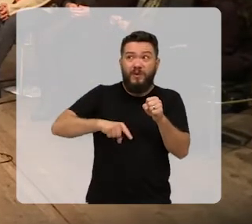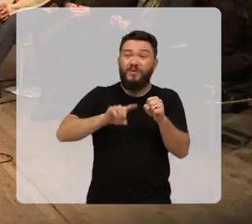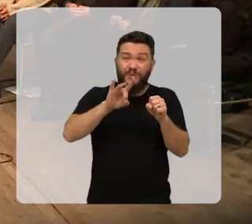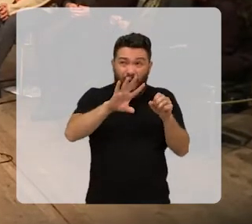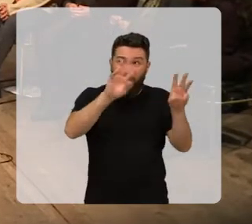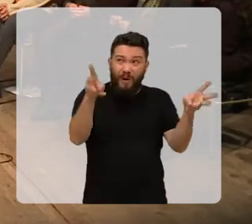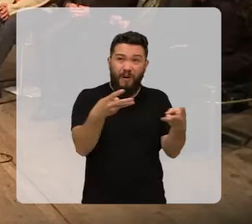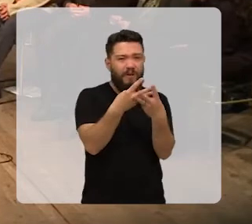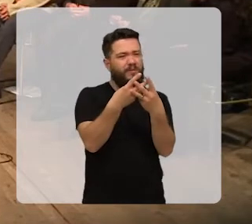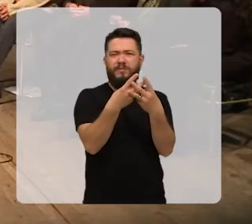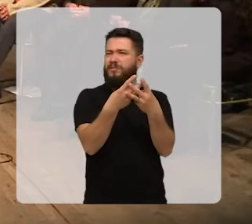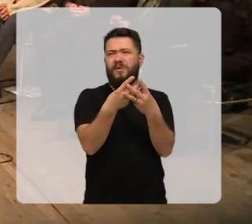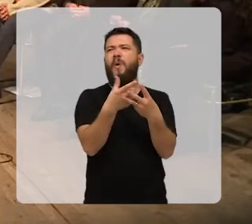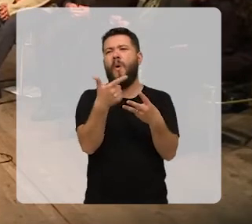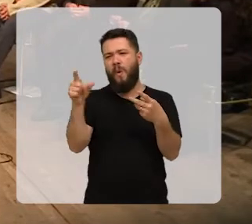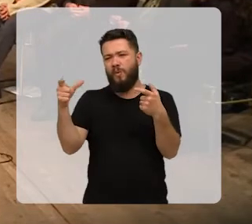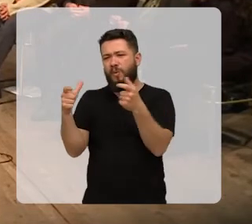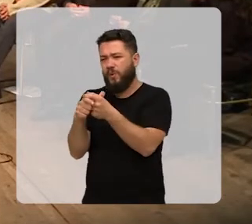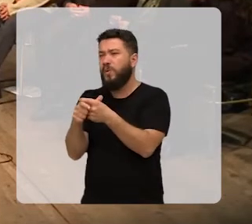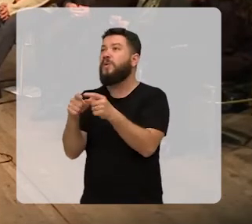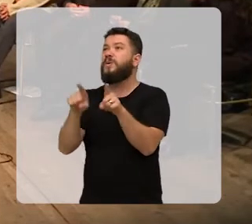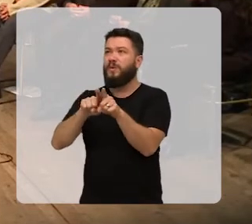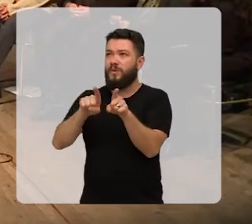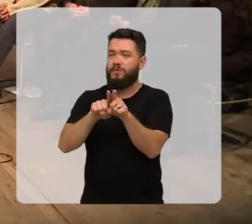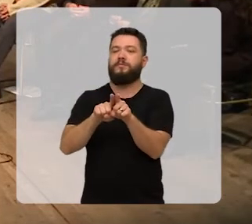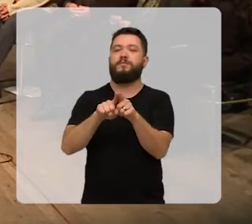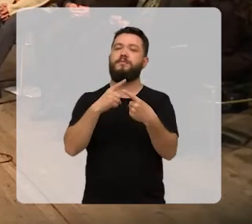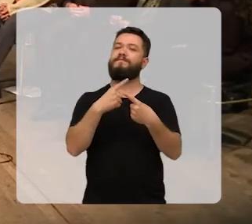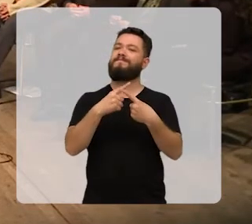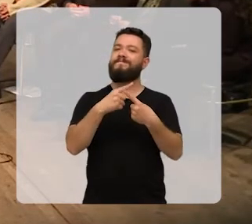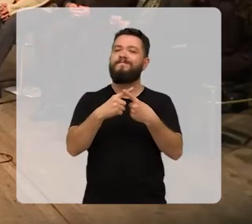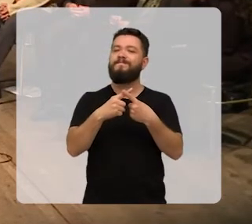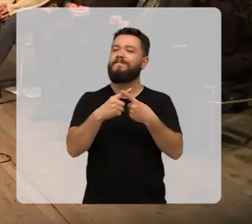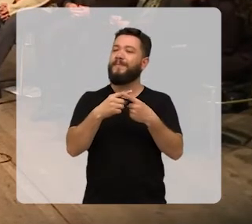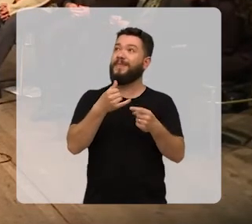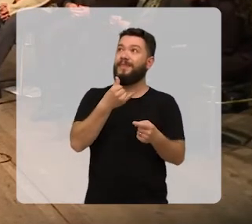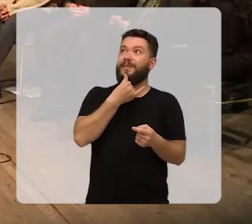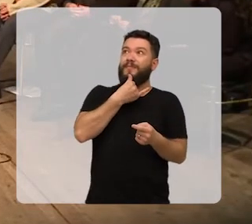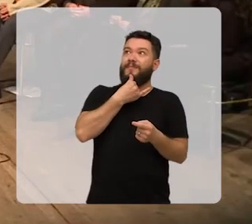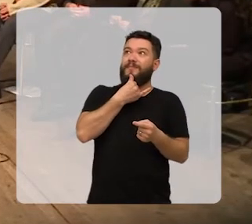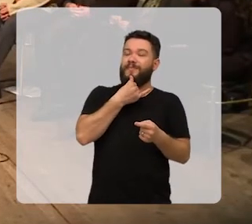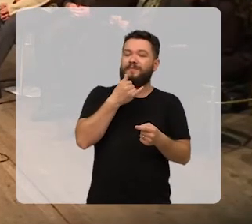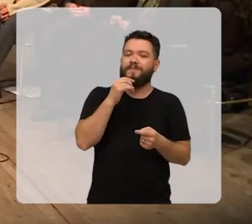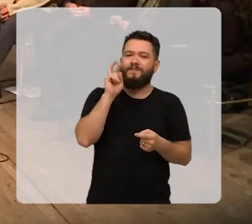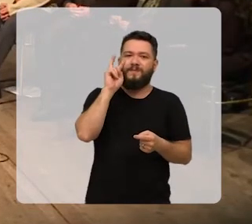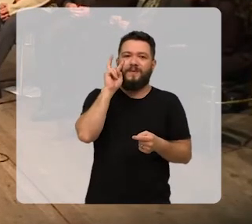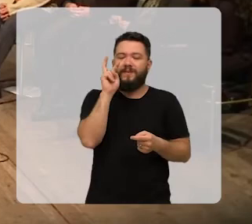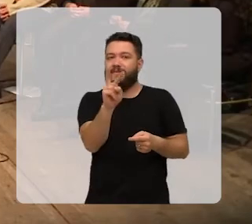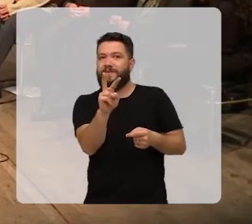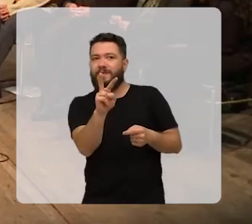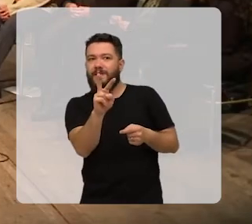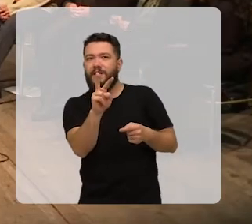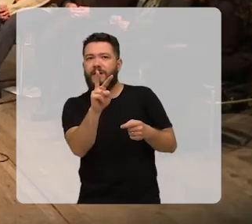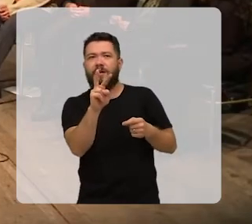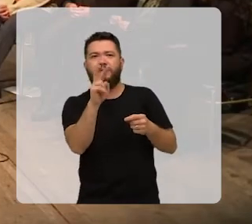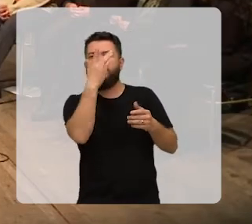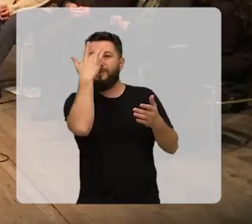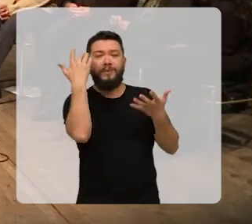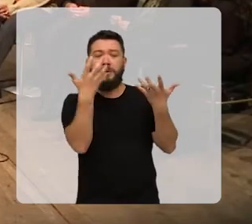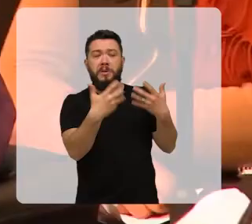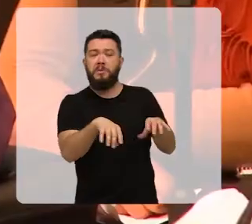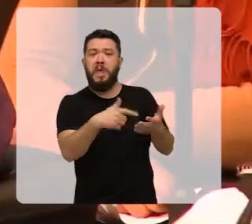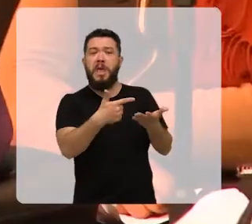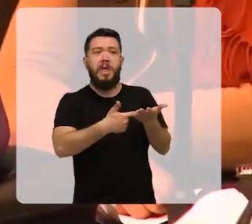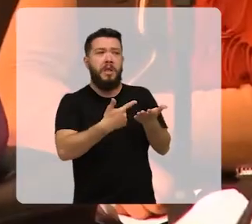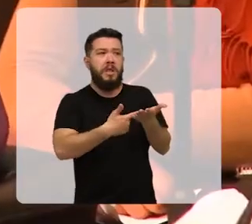mas com outras minorias porque infelizmente o que eu estou vendo é que poucos leem o jornal